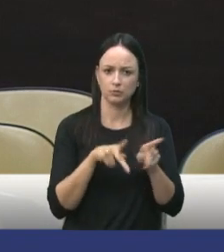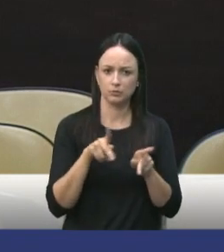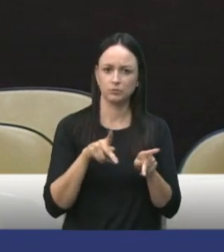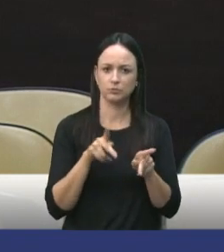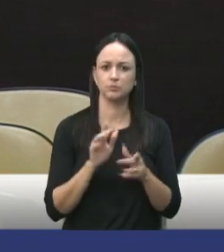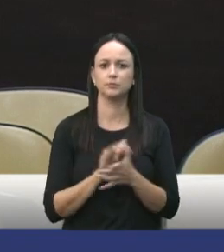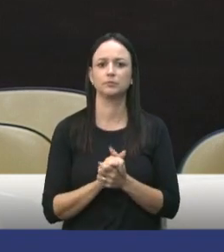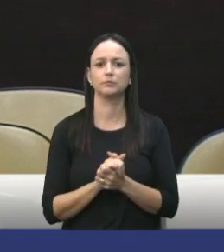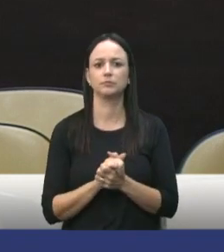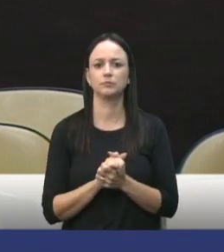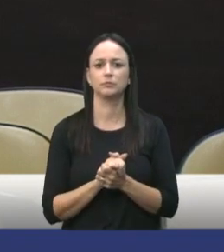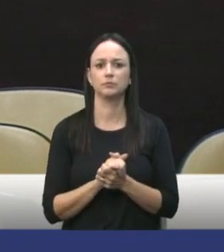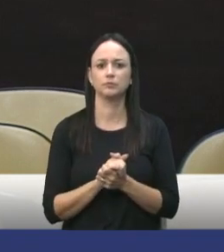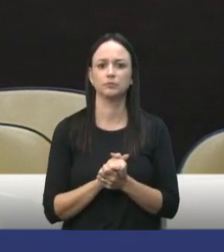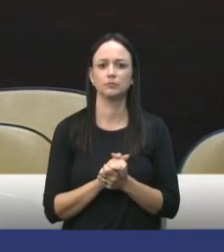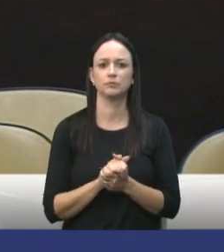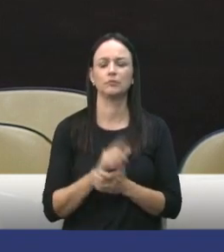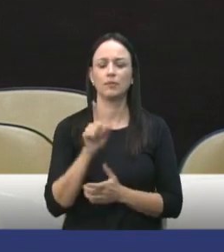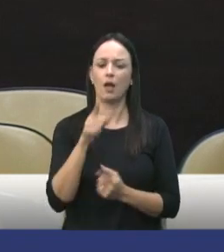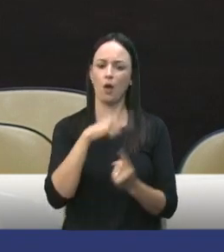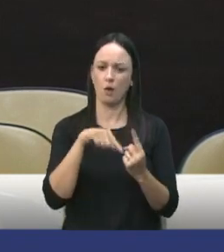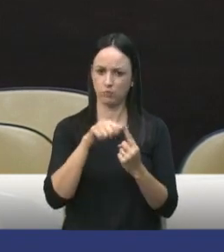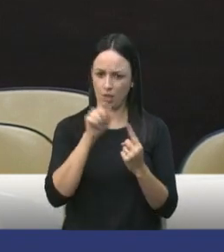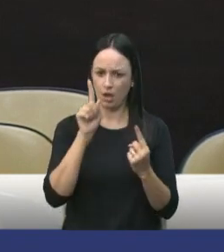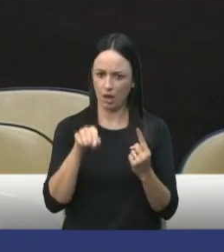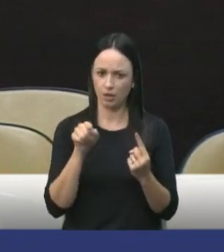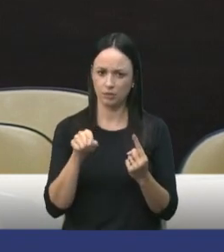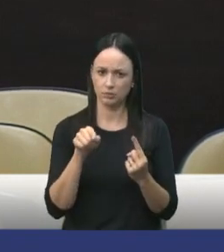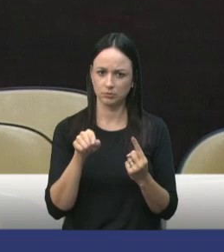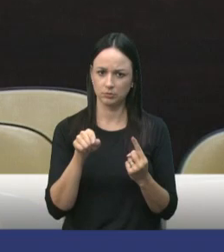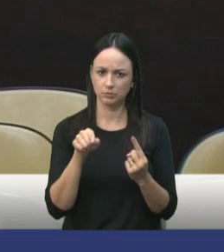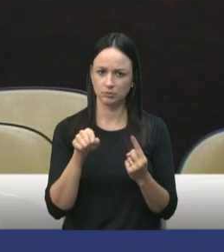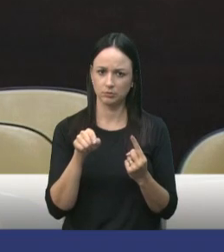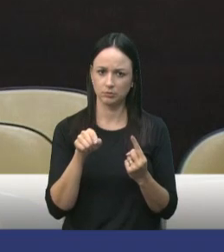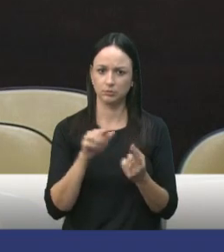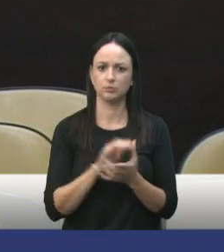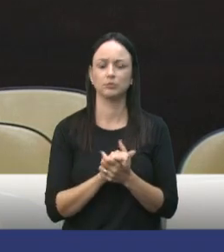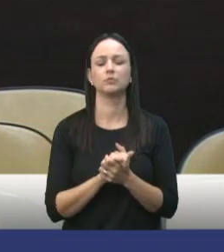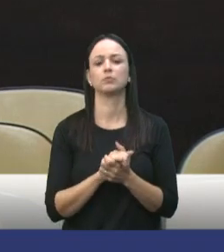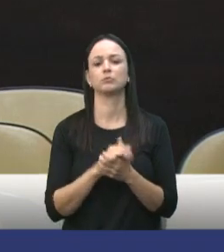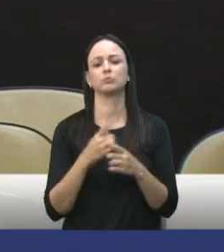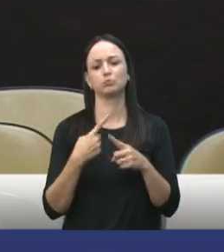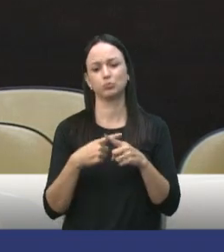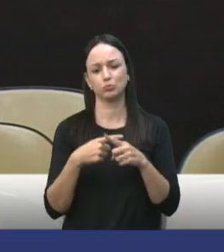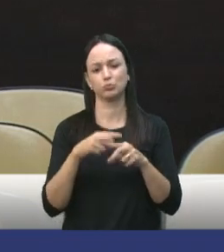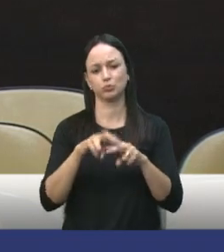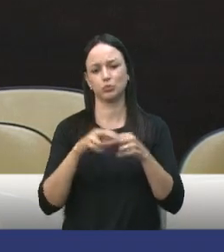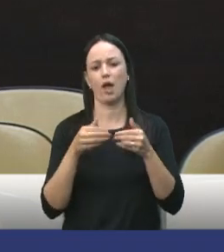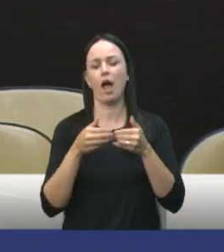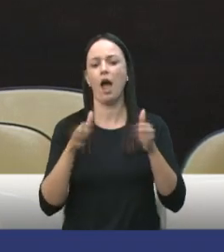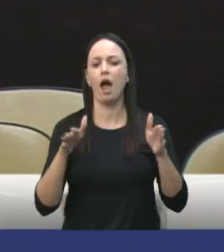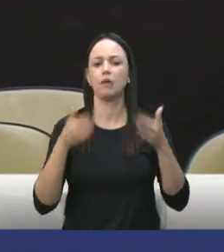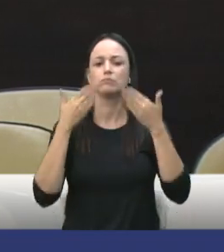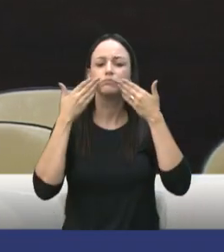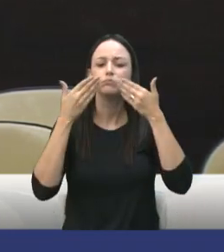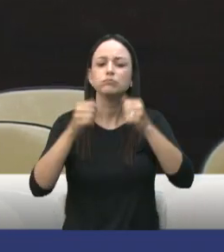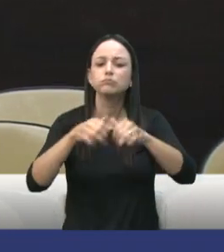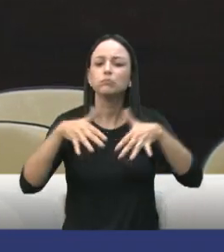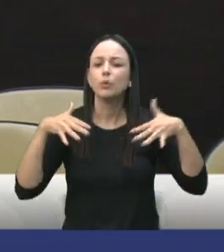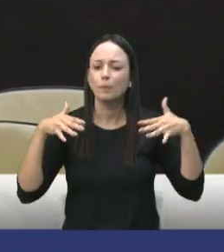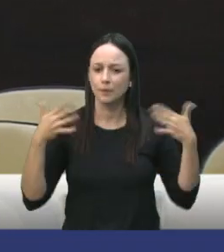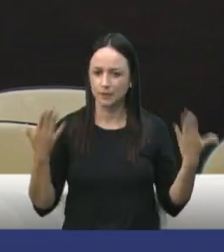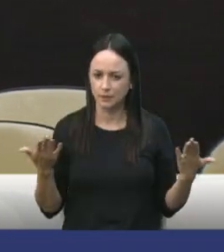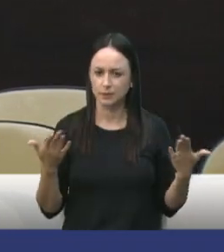Acredito que é esse o objetivo, né, de abrir uma audiência pública, né, de ter audiência pública para